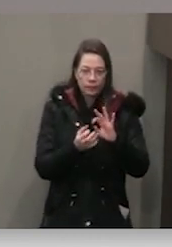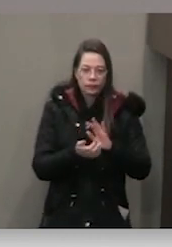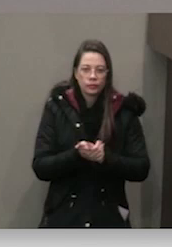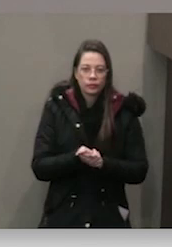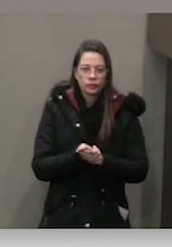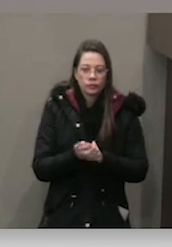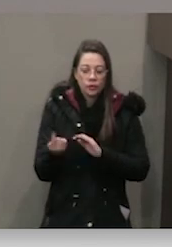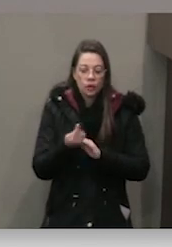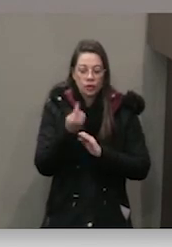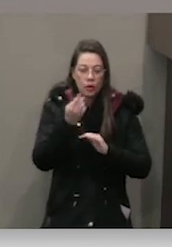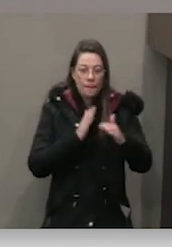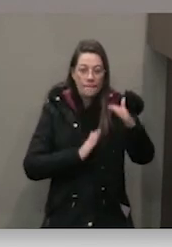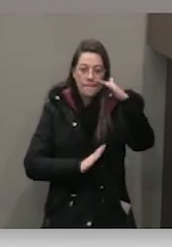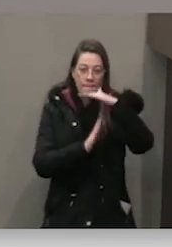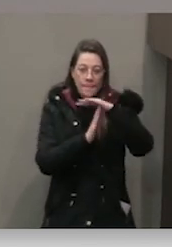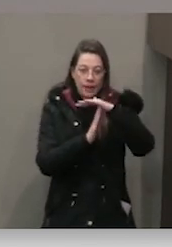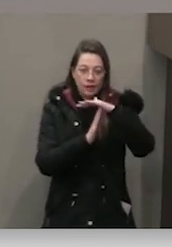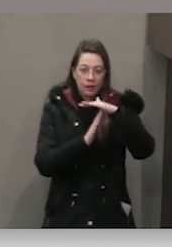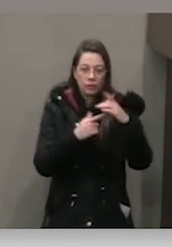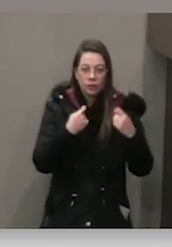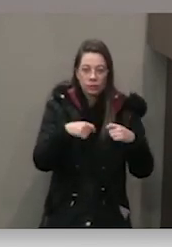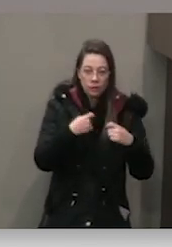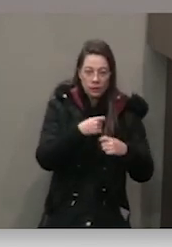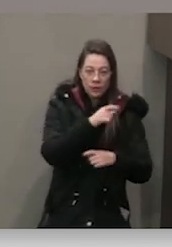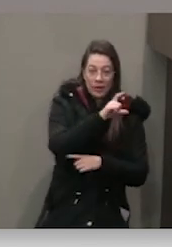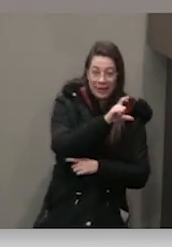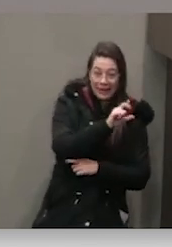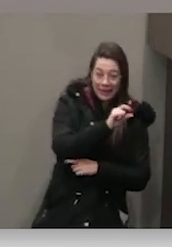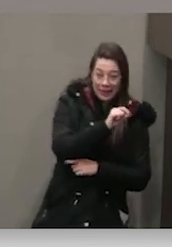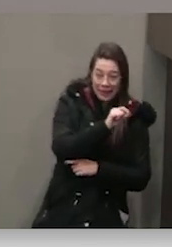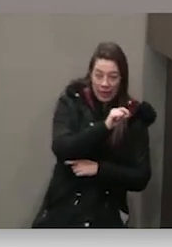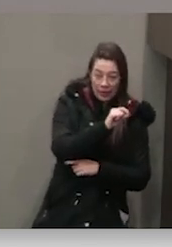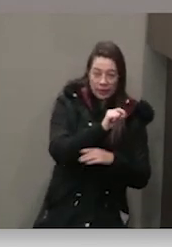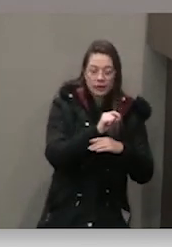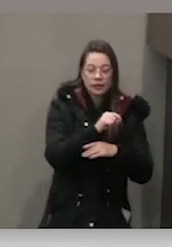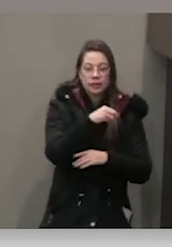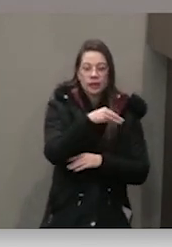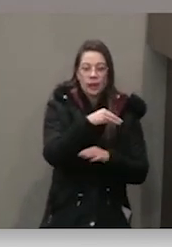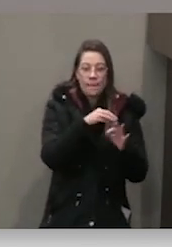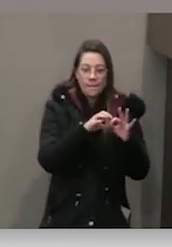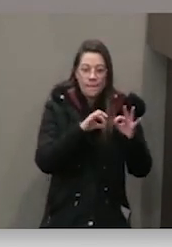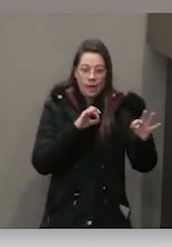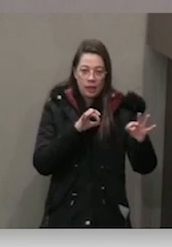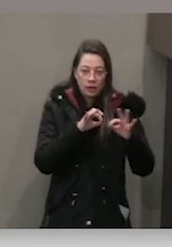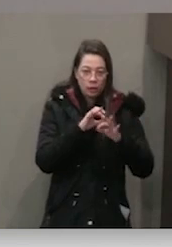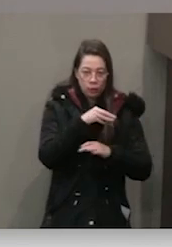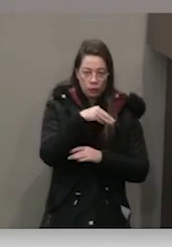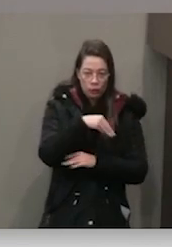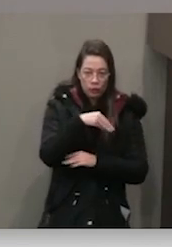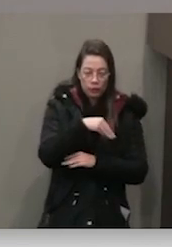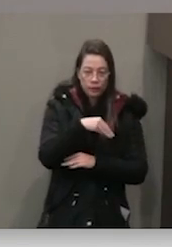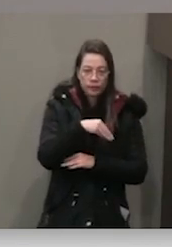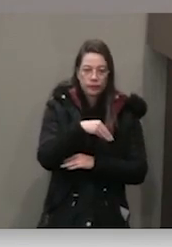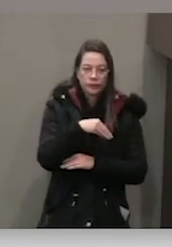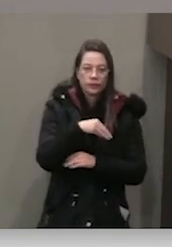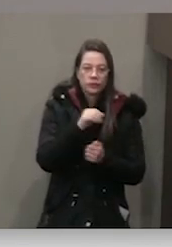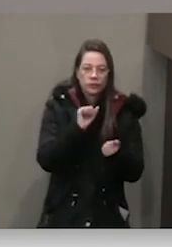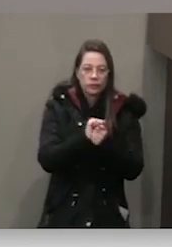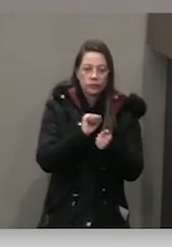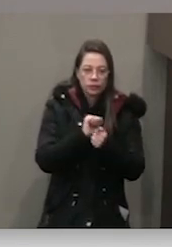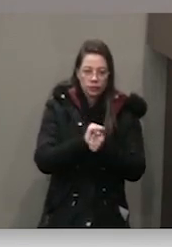a altura máxima deveria ter sido 10 metros. Essa altura máxima tramitou junto ao